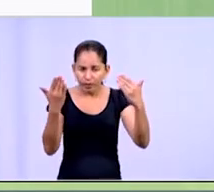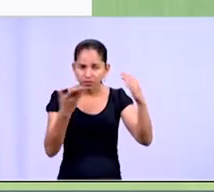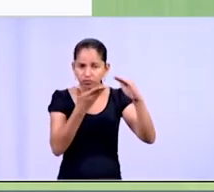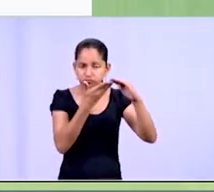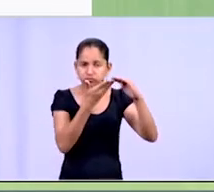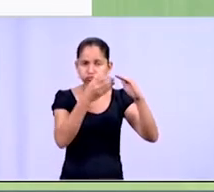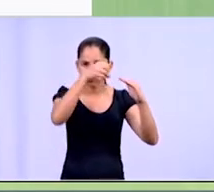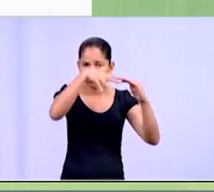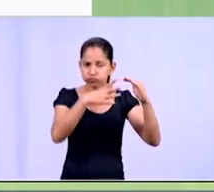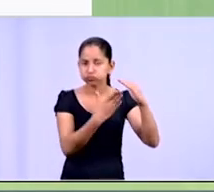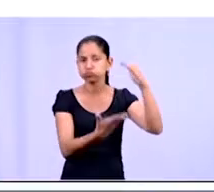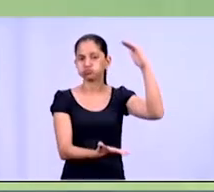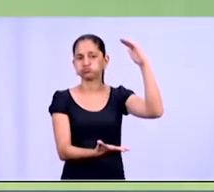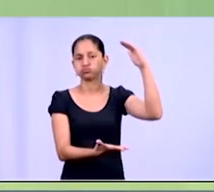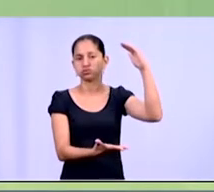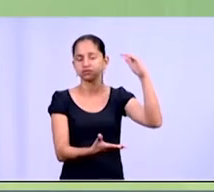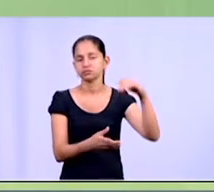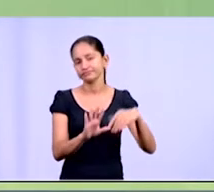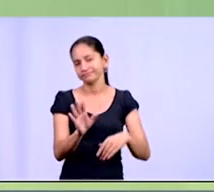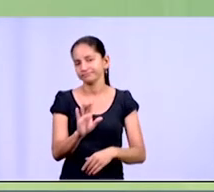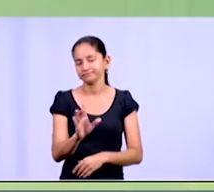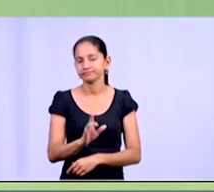maiores.